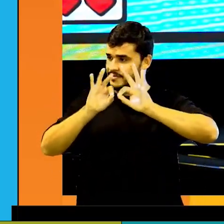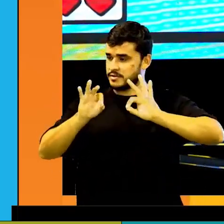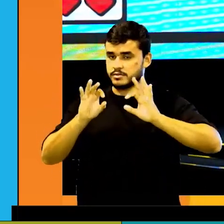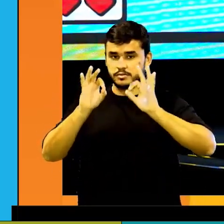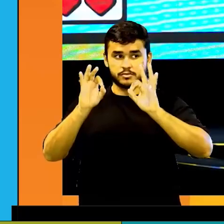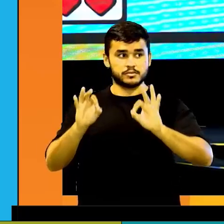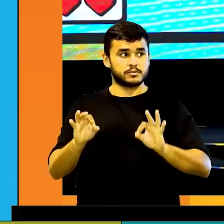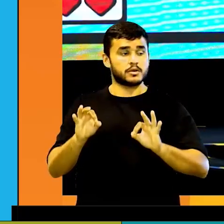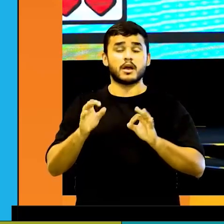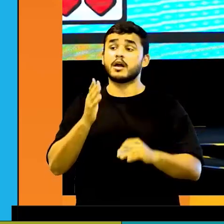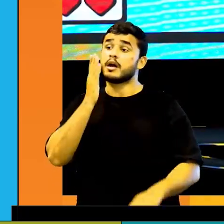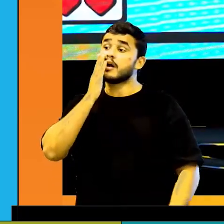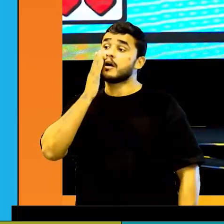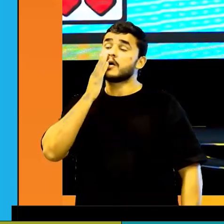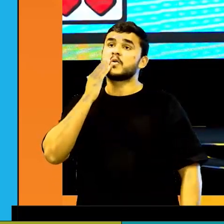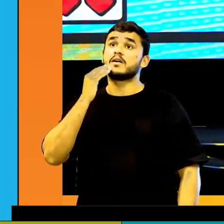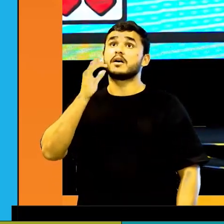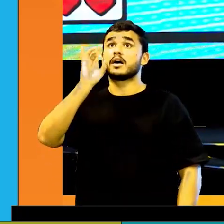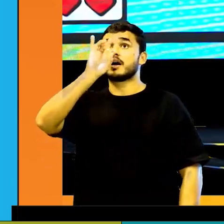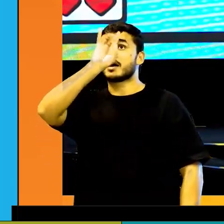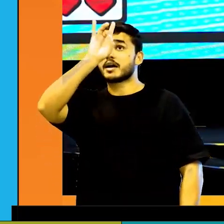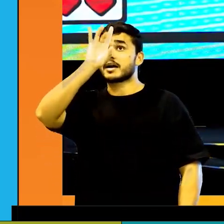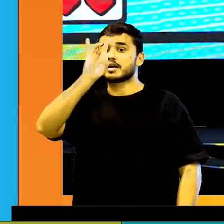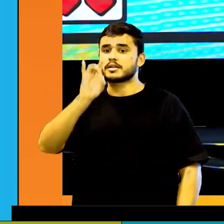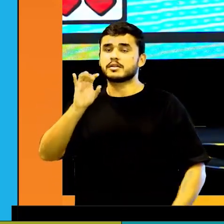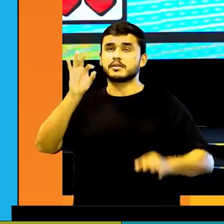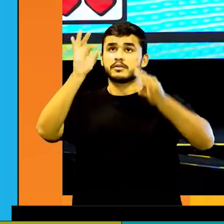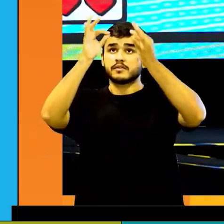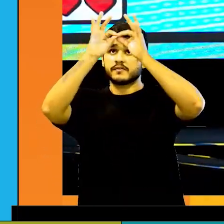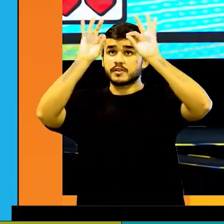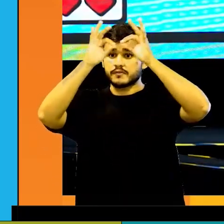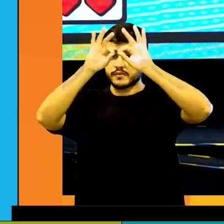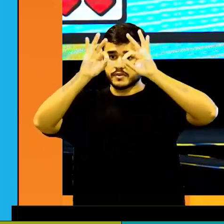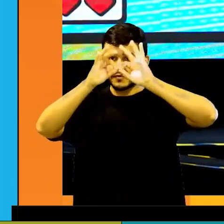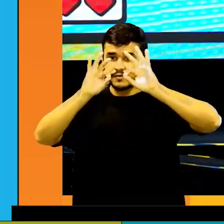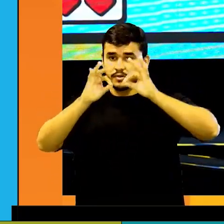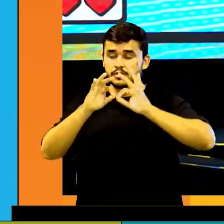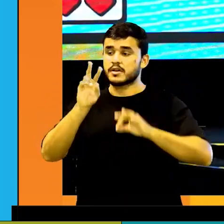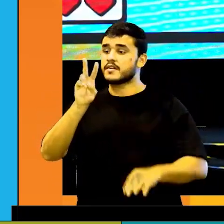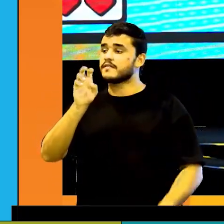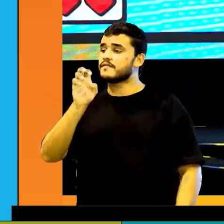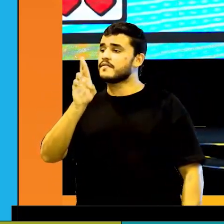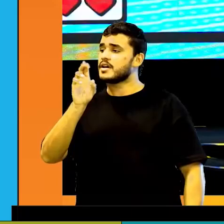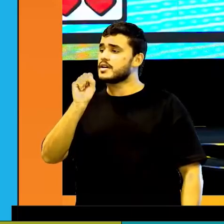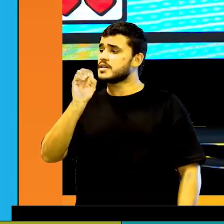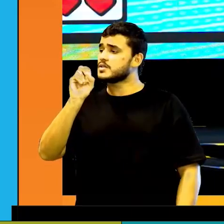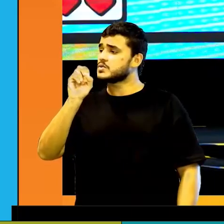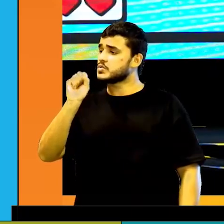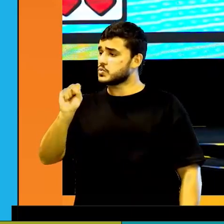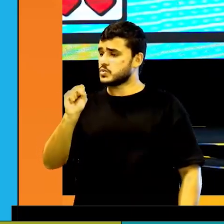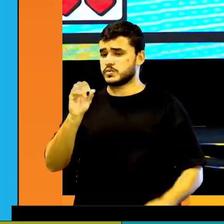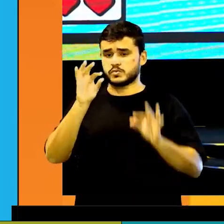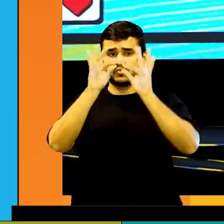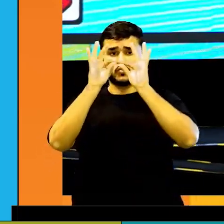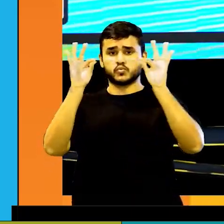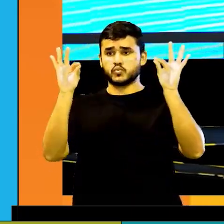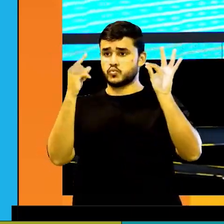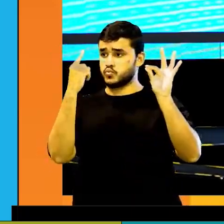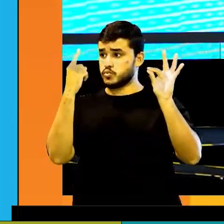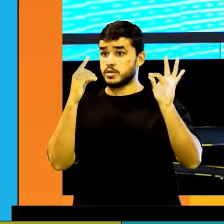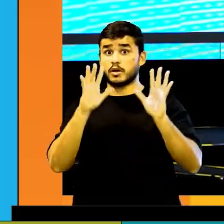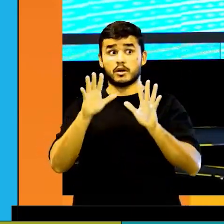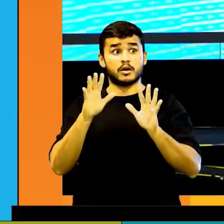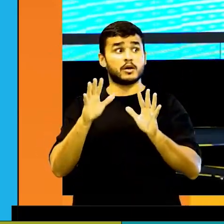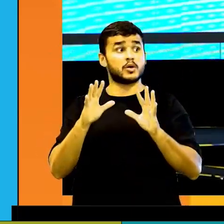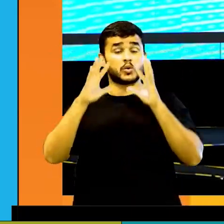Aquelas linhazinhas constituem os poemas, são chamados de versos, essas linhazinhas. O romance não,